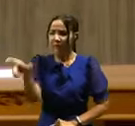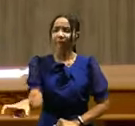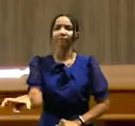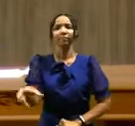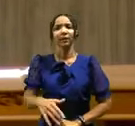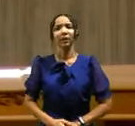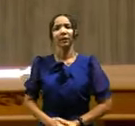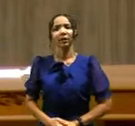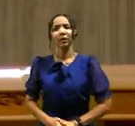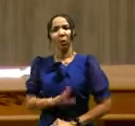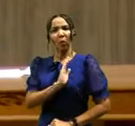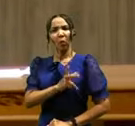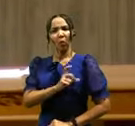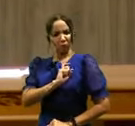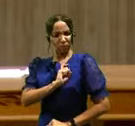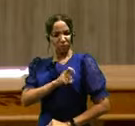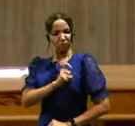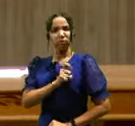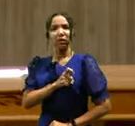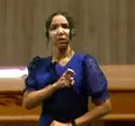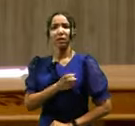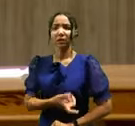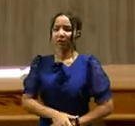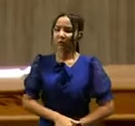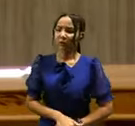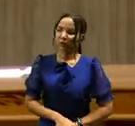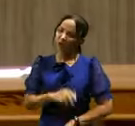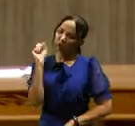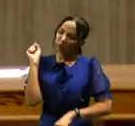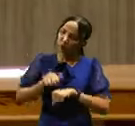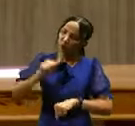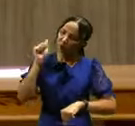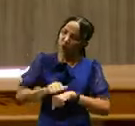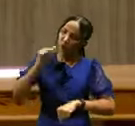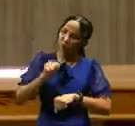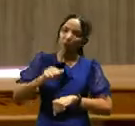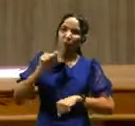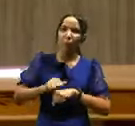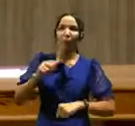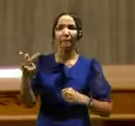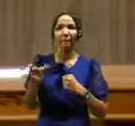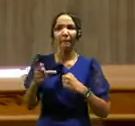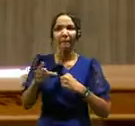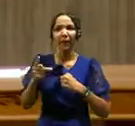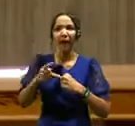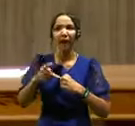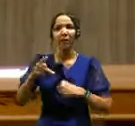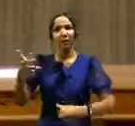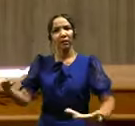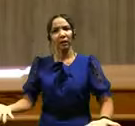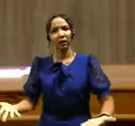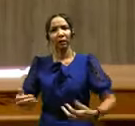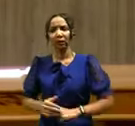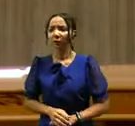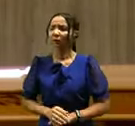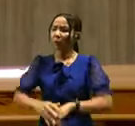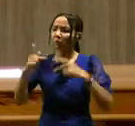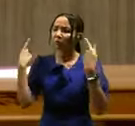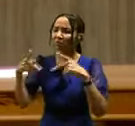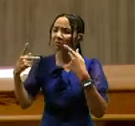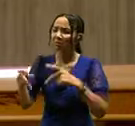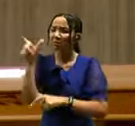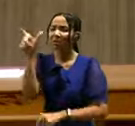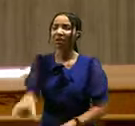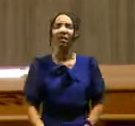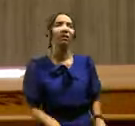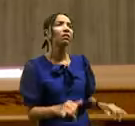gelo é por isso que quando eu vou pregar eu não fico nesse negócio tu tá sentindo quem tá recebendo porque quem